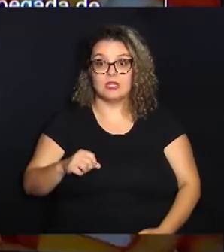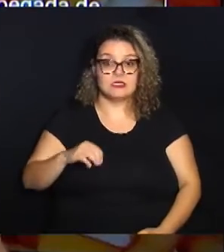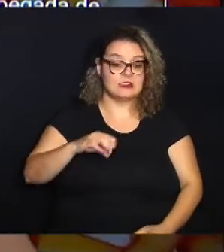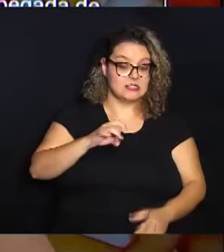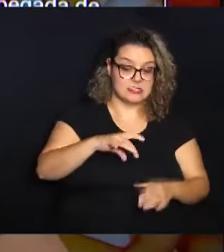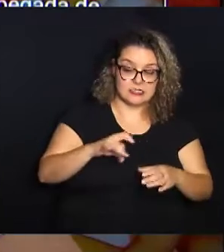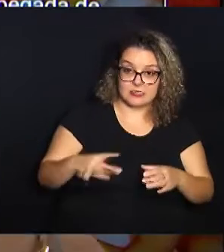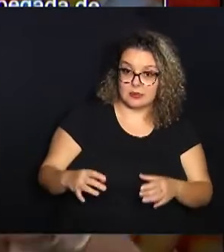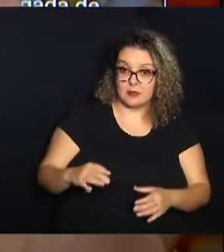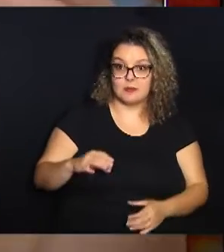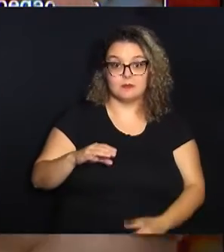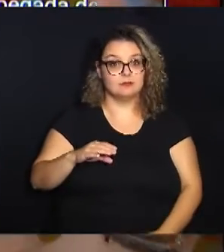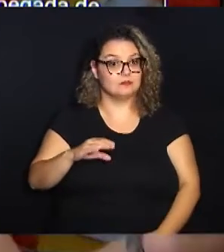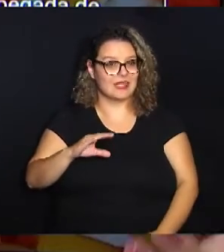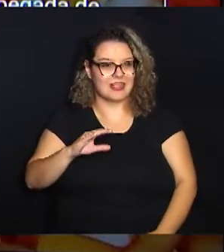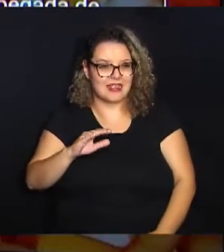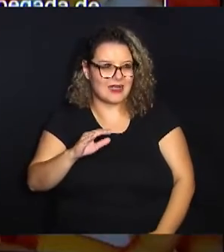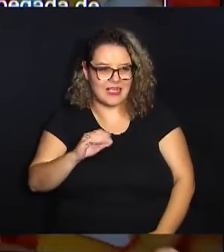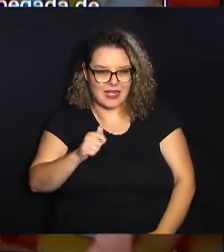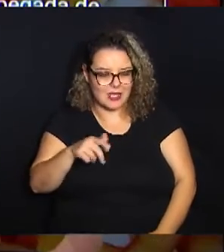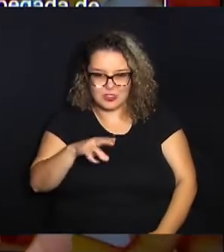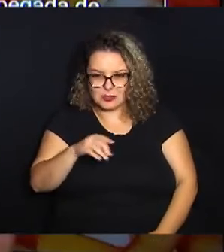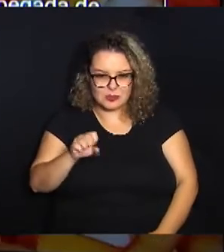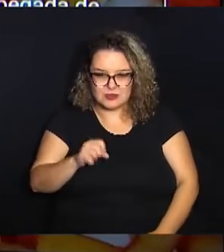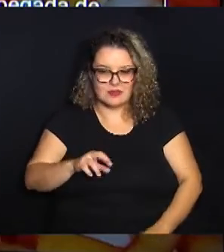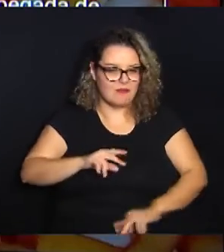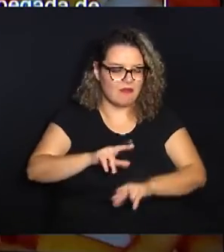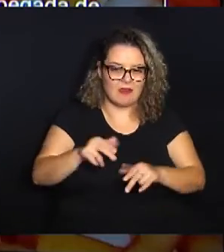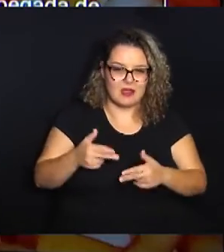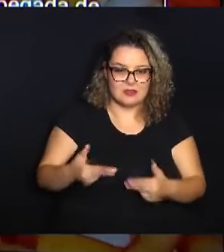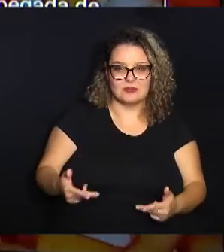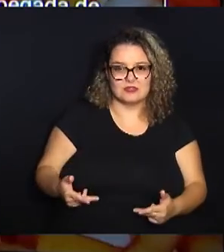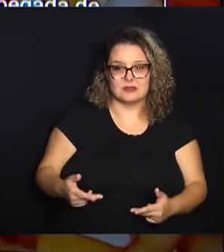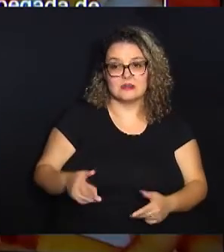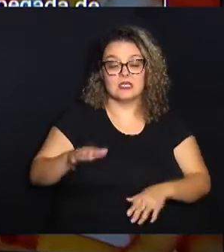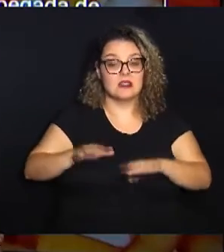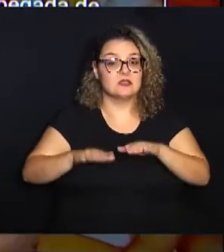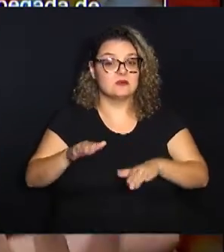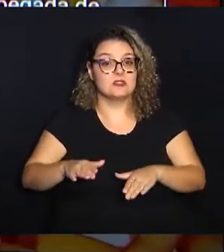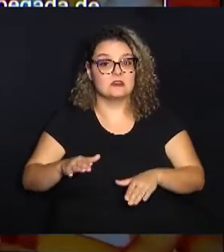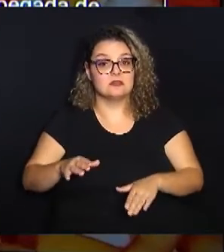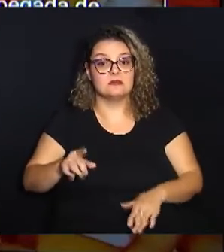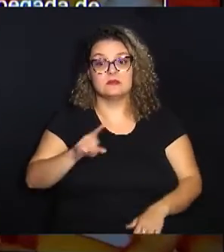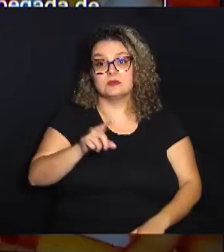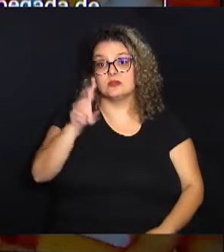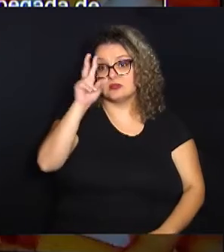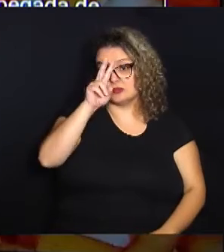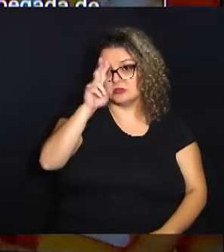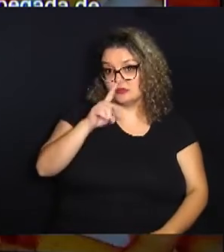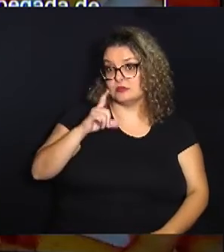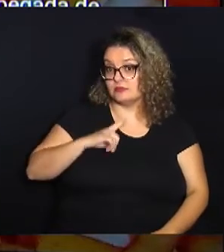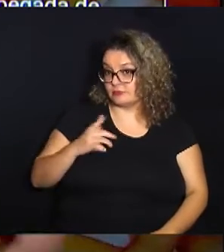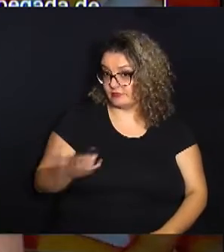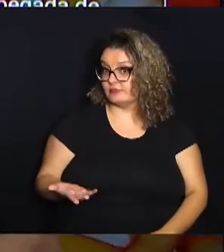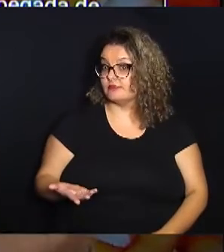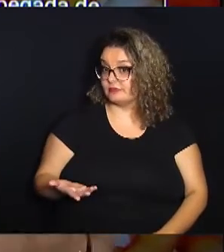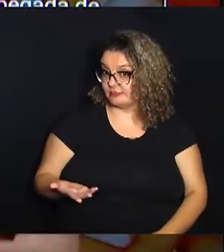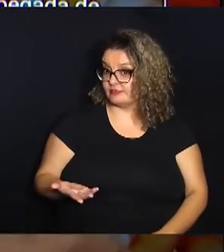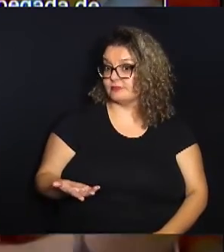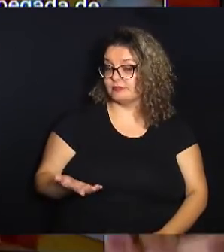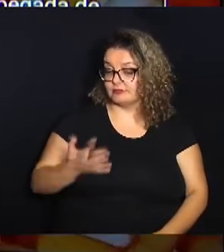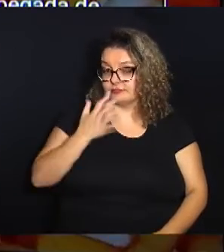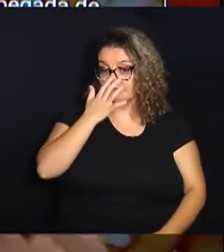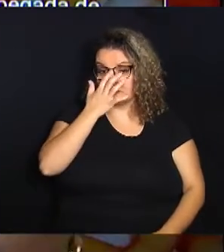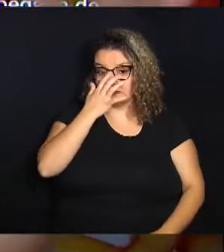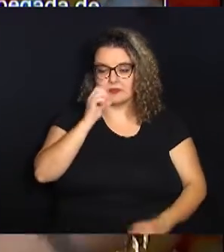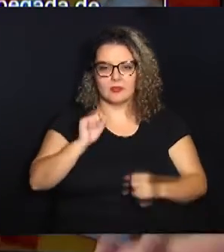sementes, borras. Existe uma infinidade de resíduos que as pessoas muitas vezes não se lembram que existem. E que a